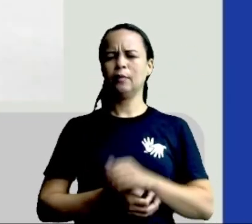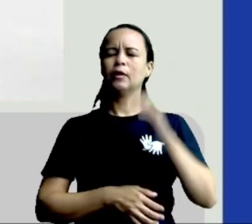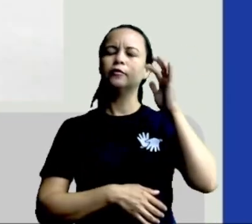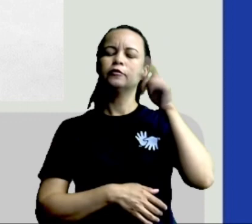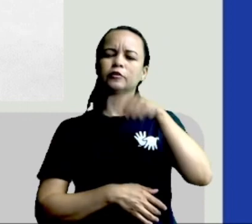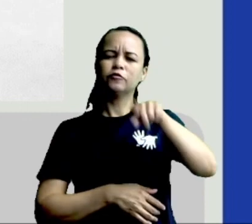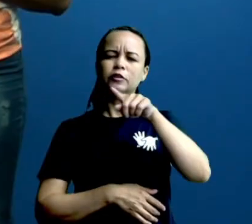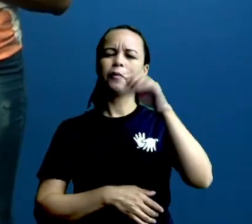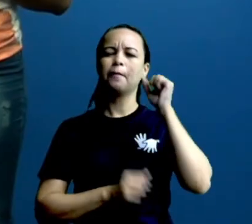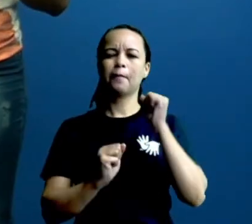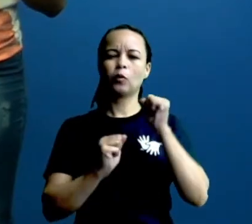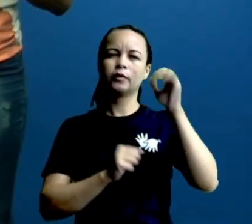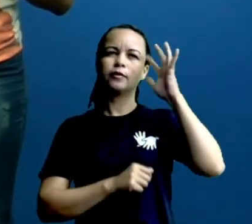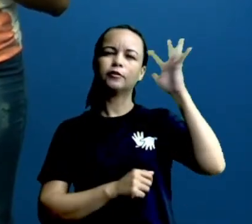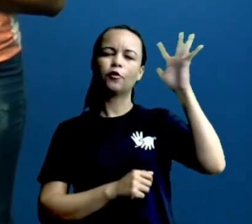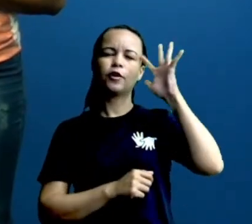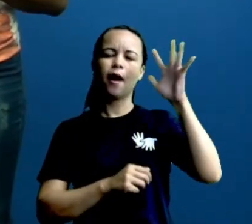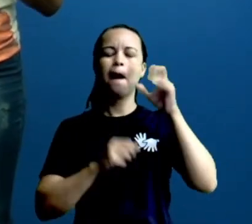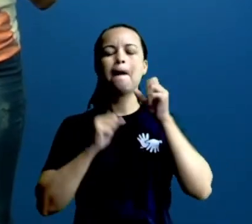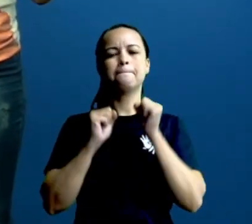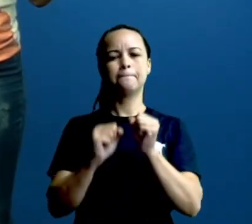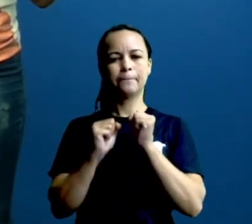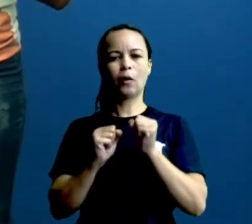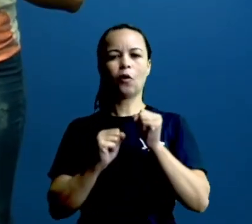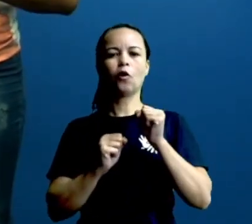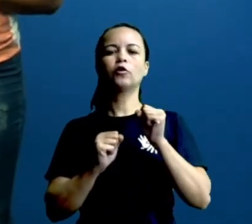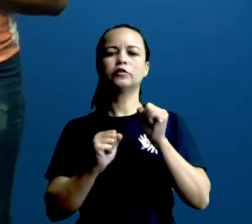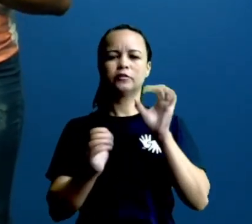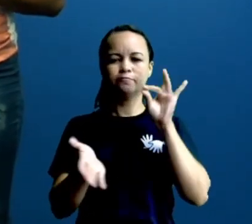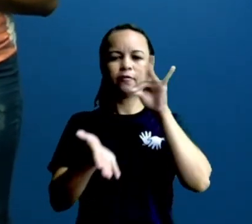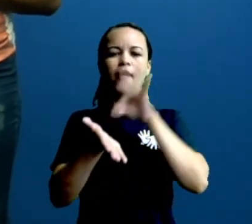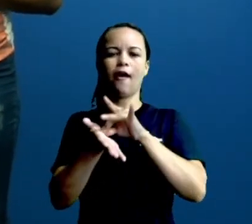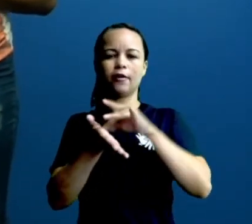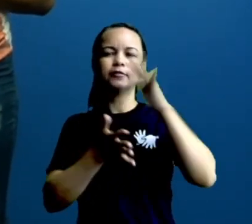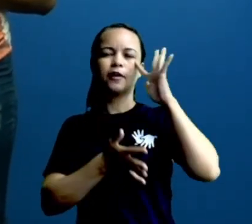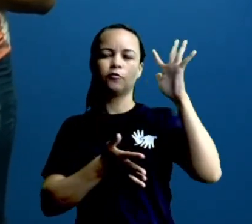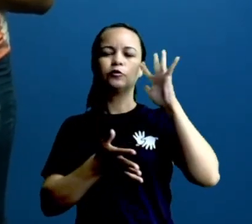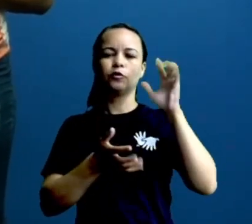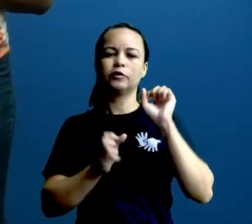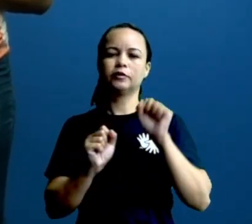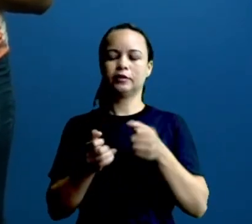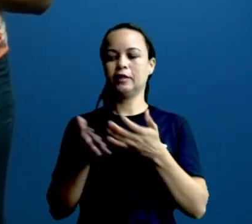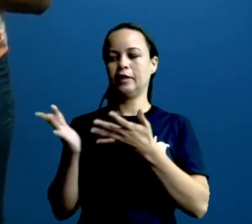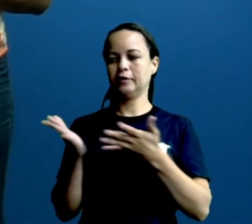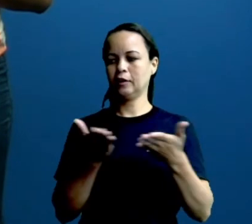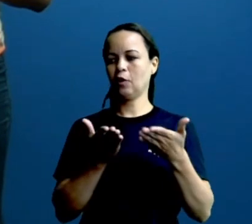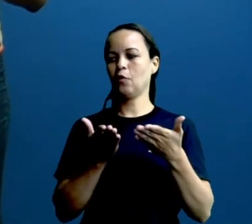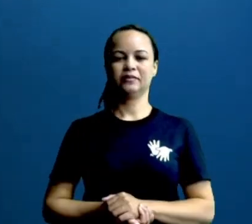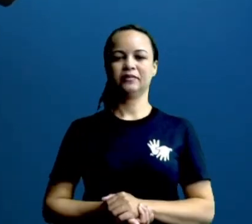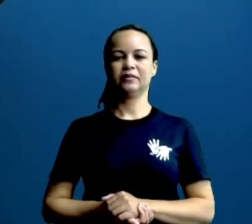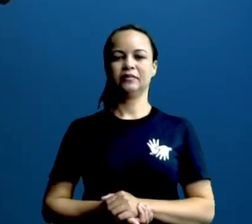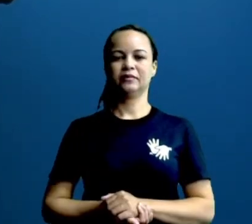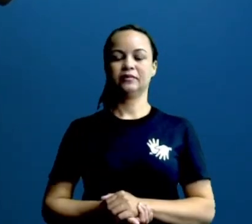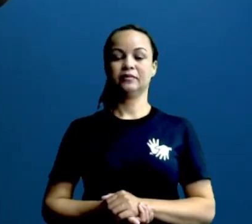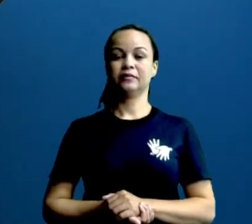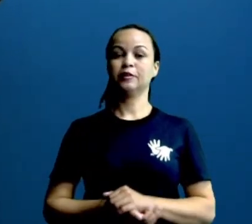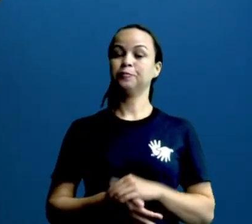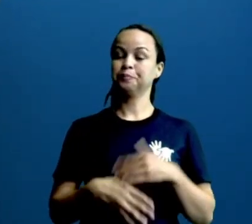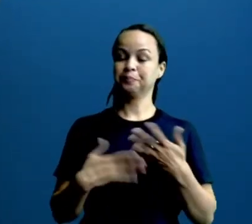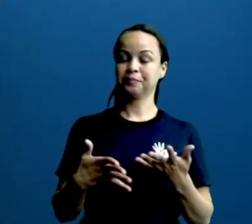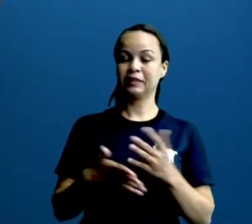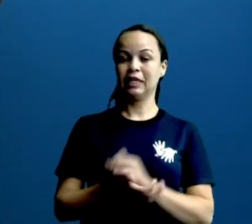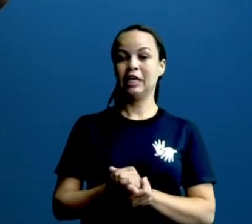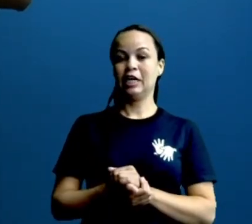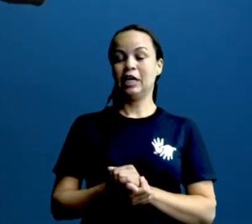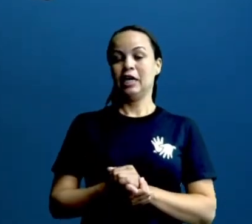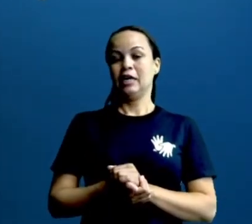você pode realizar. O Walt Disney deixa para você esse recadinho. Certo, amores? Bom, eu